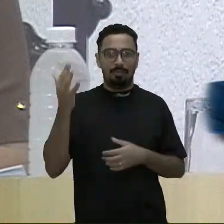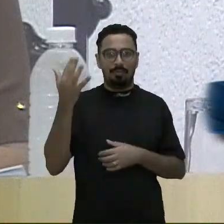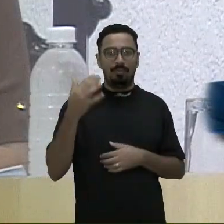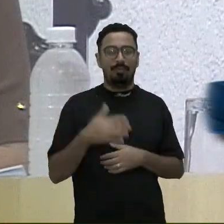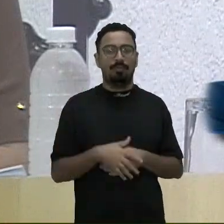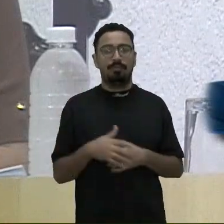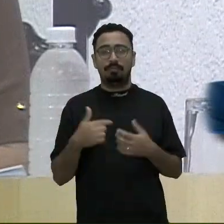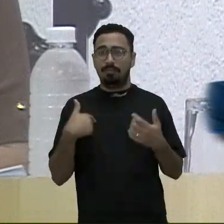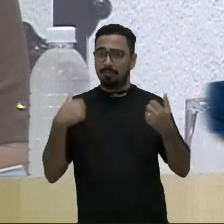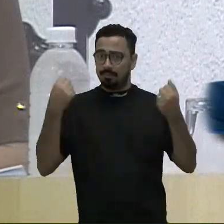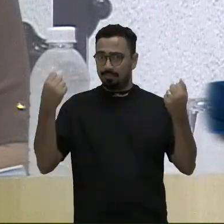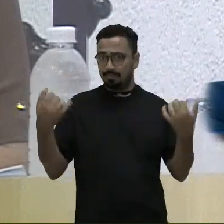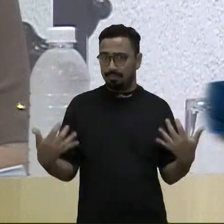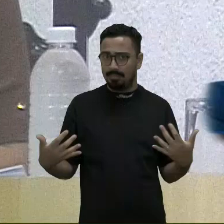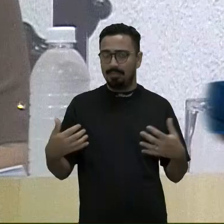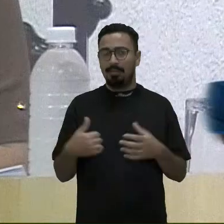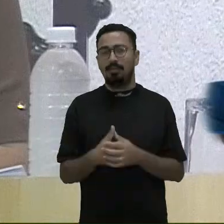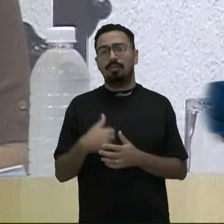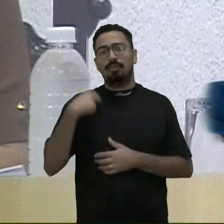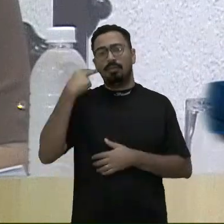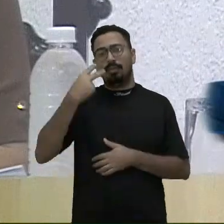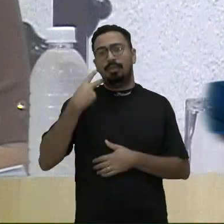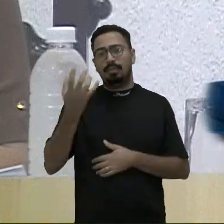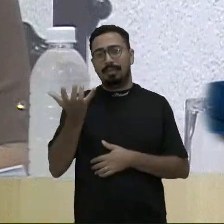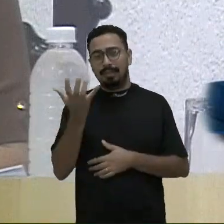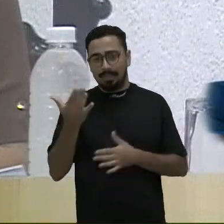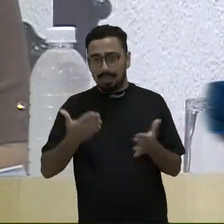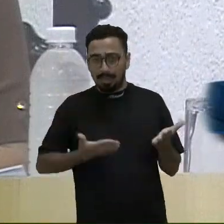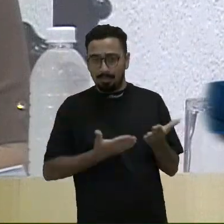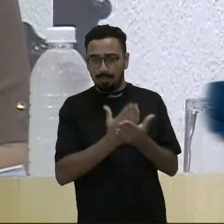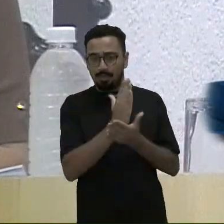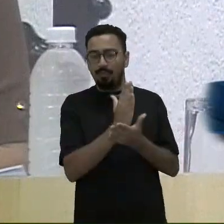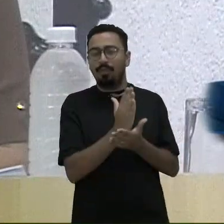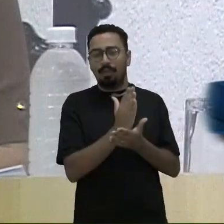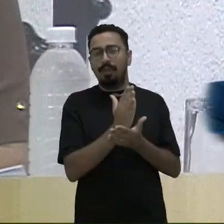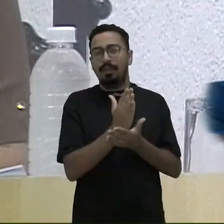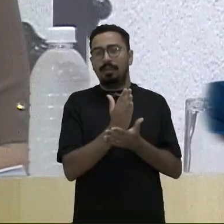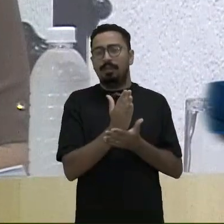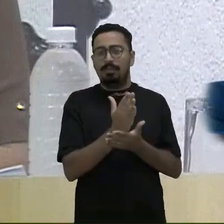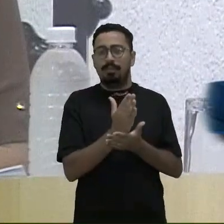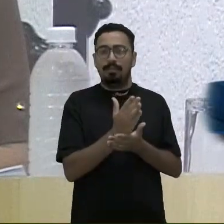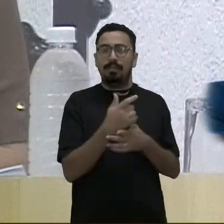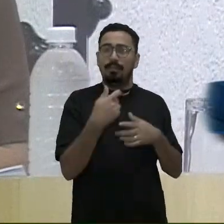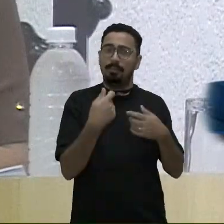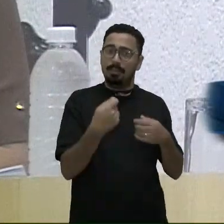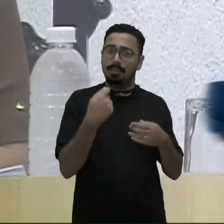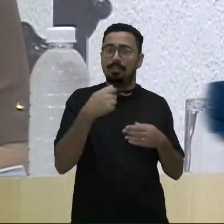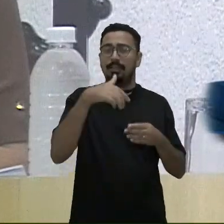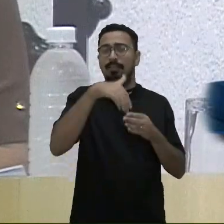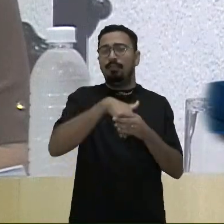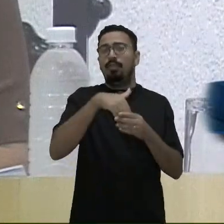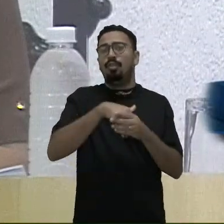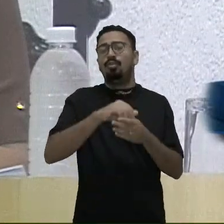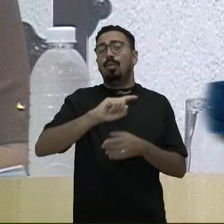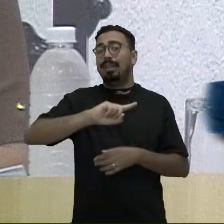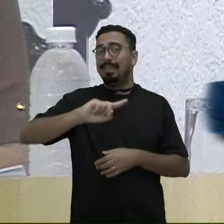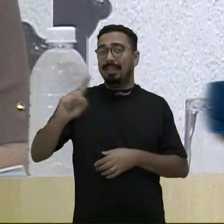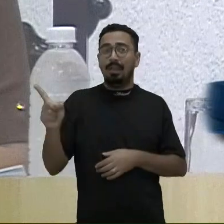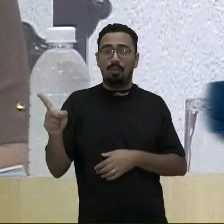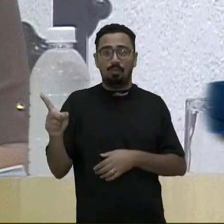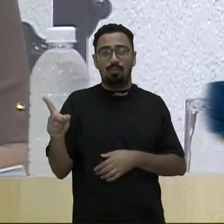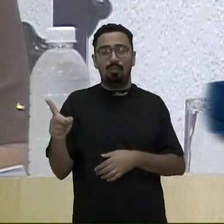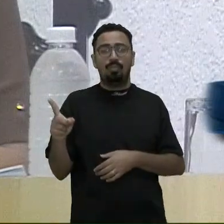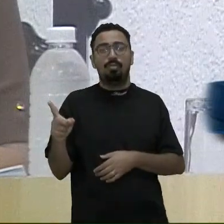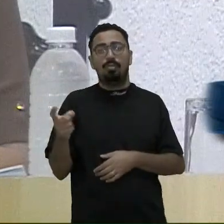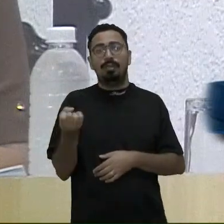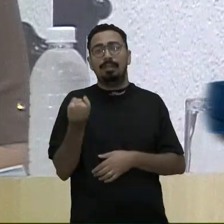vai explicar. Os vereadores que quiserem aprovar as contas do prefeito deverão votar não. Os vereadores que